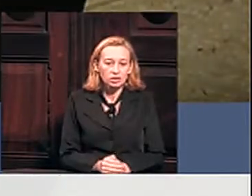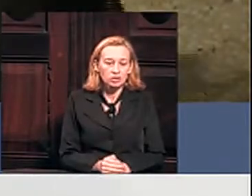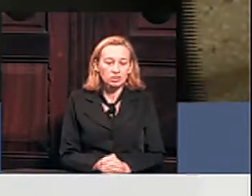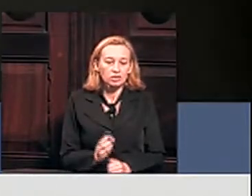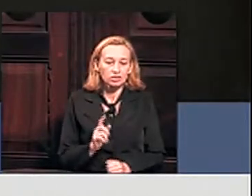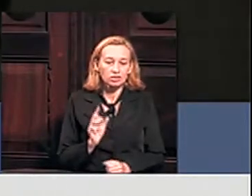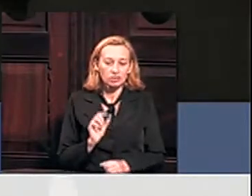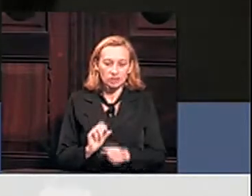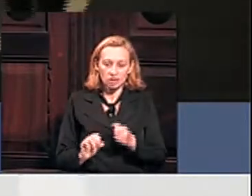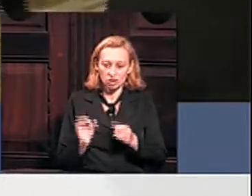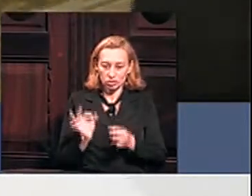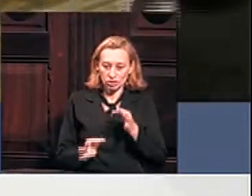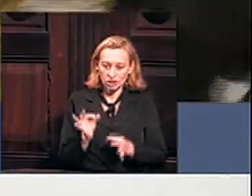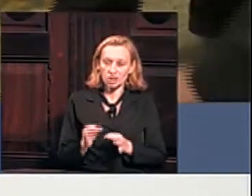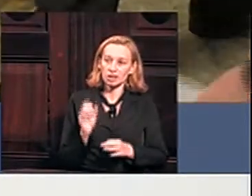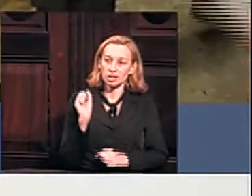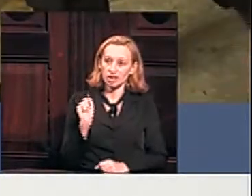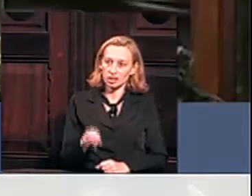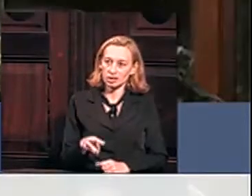anistia, o parecer é favorável.